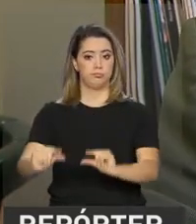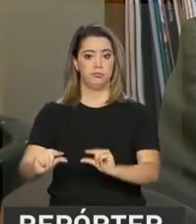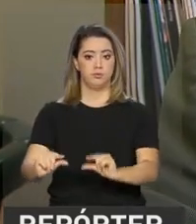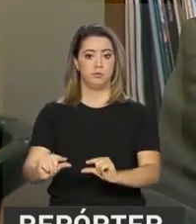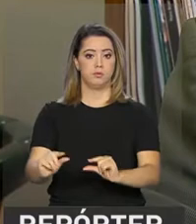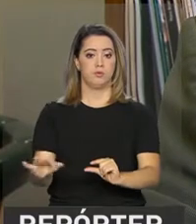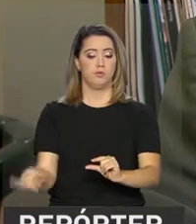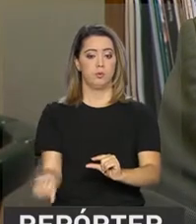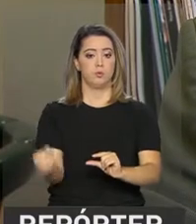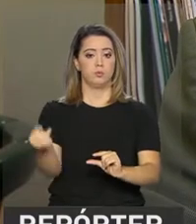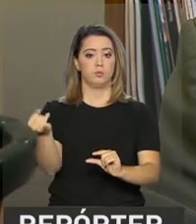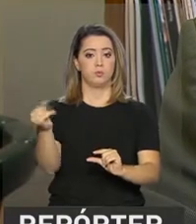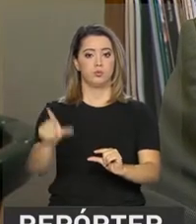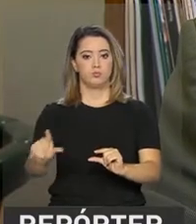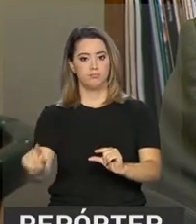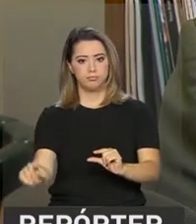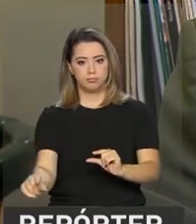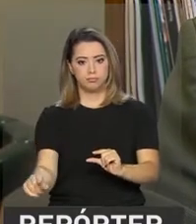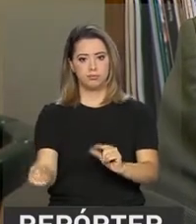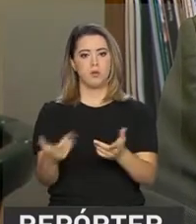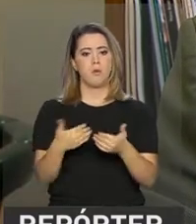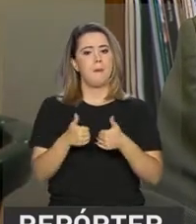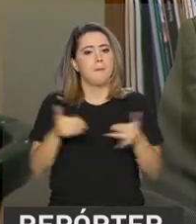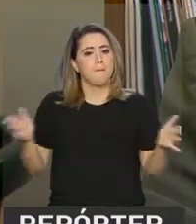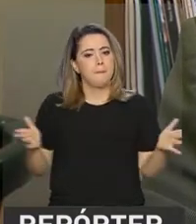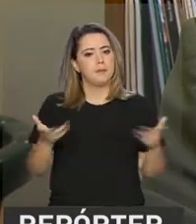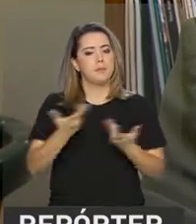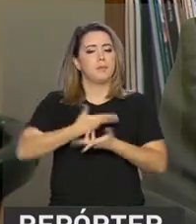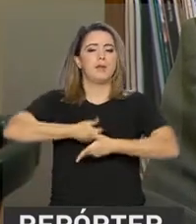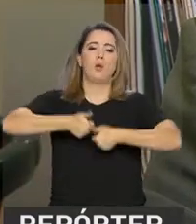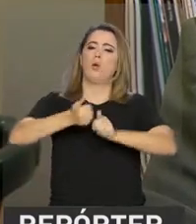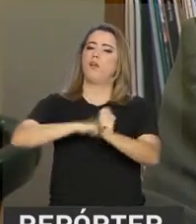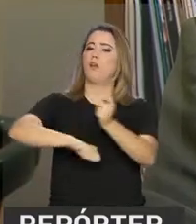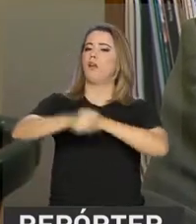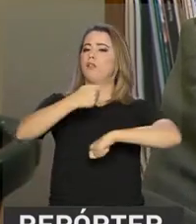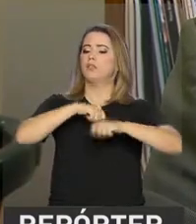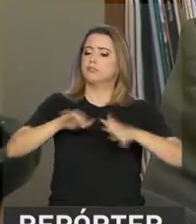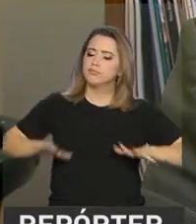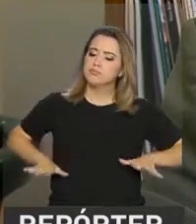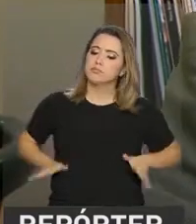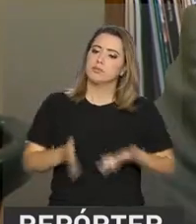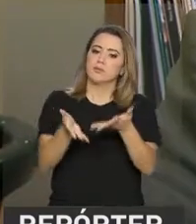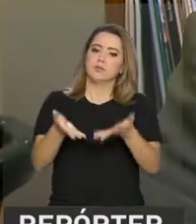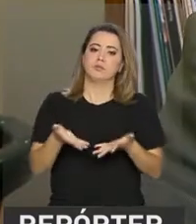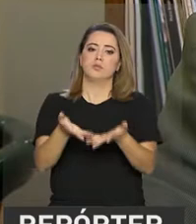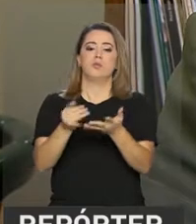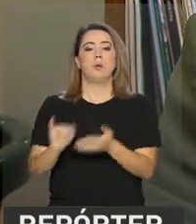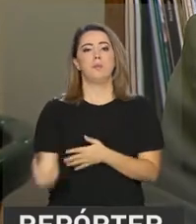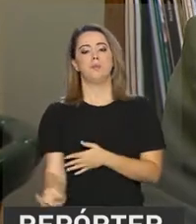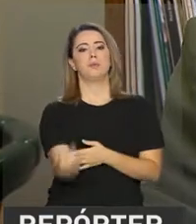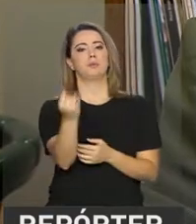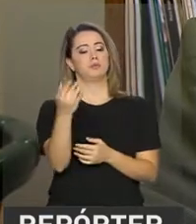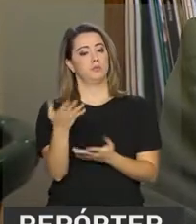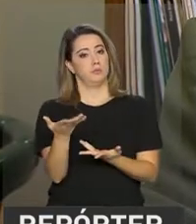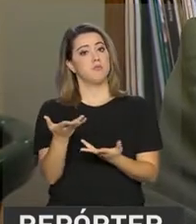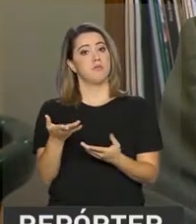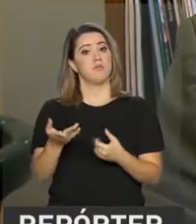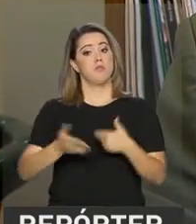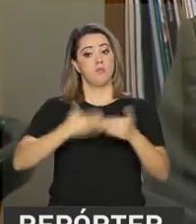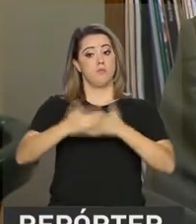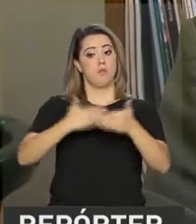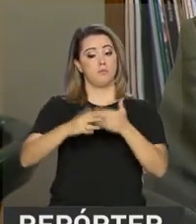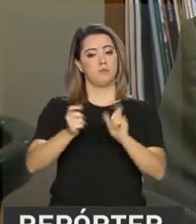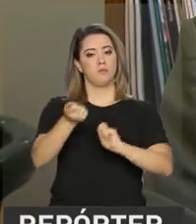a taxa de juro e destravar a economia e com isso proporcionar uma oportunidade de aceleração do crescimento